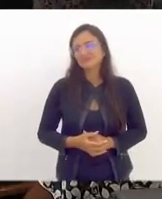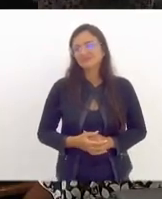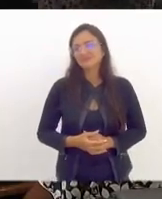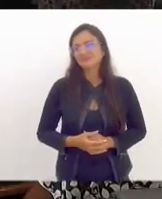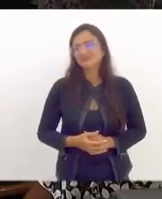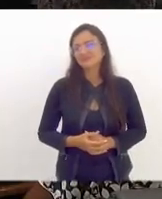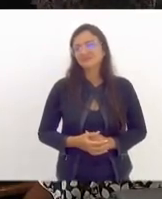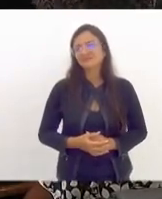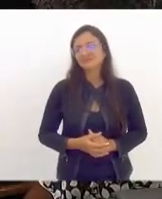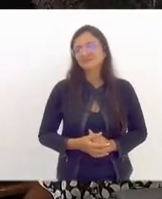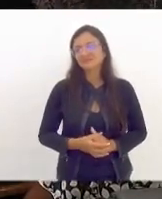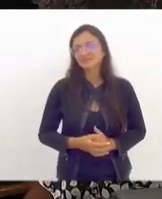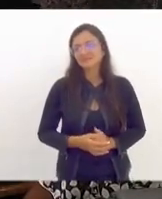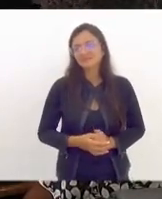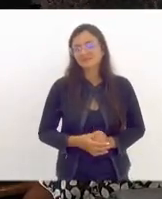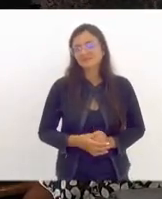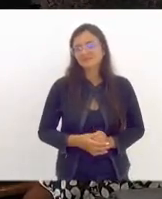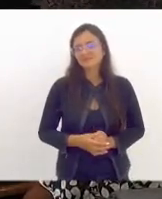parabéns